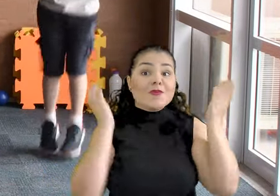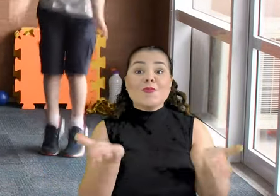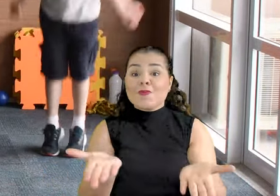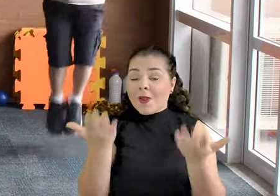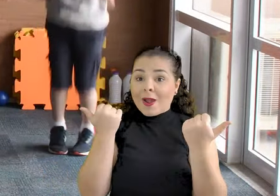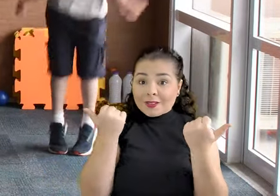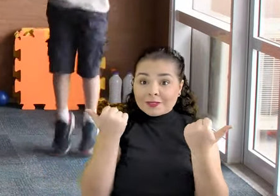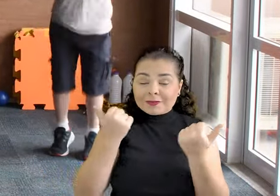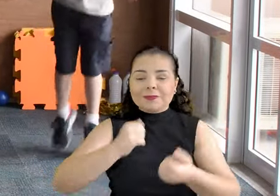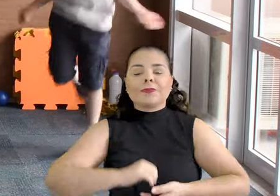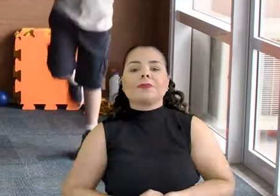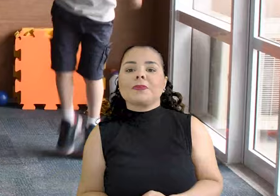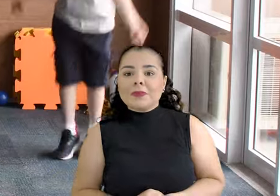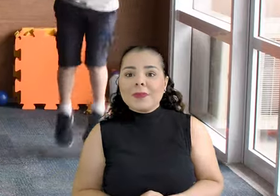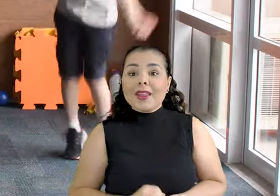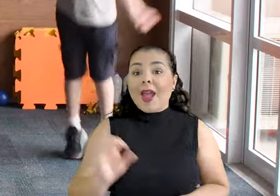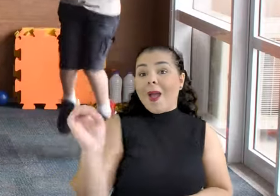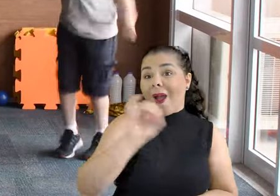uma corda imaginária pra você enxergar um pouquinho.